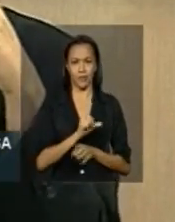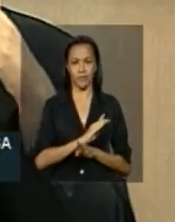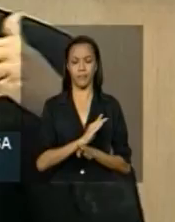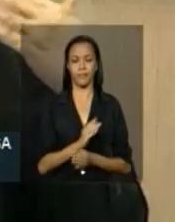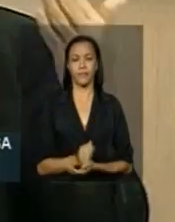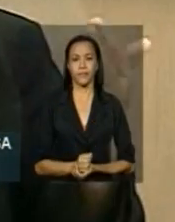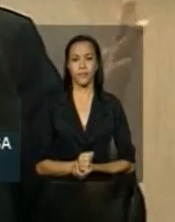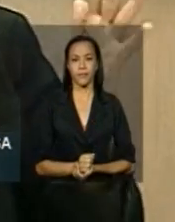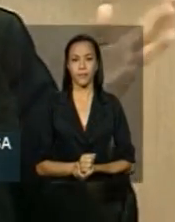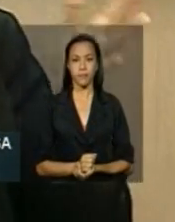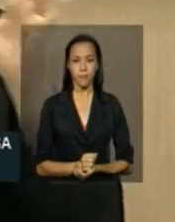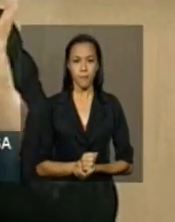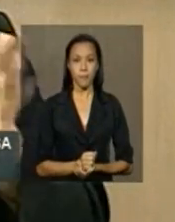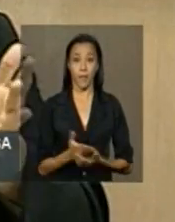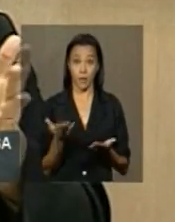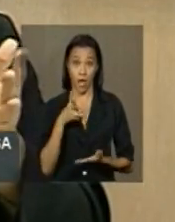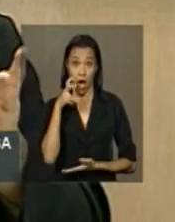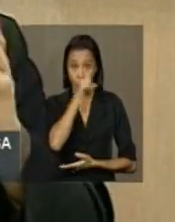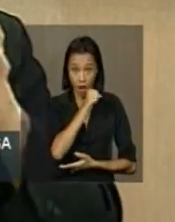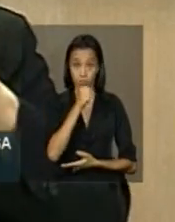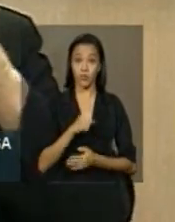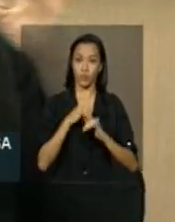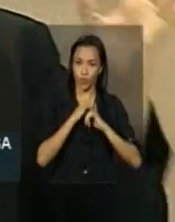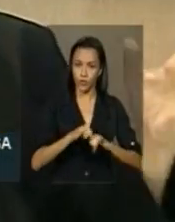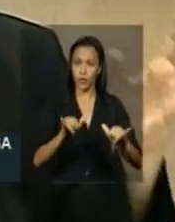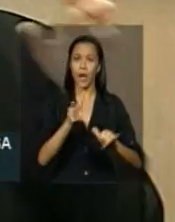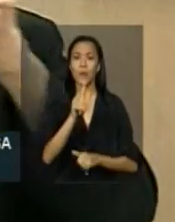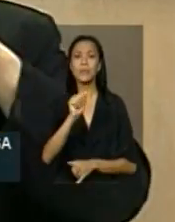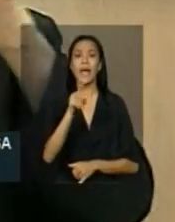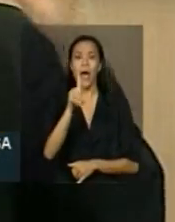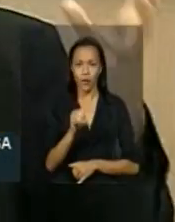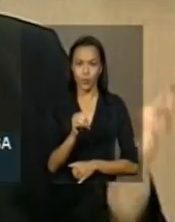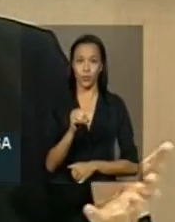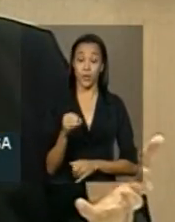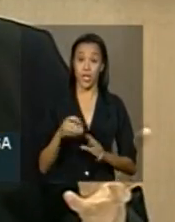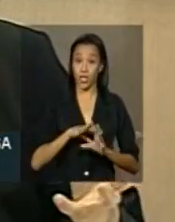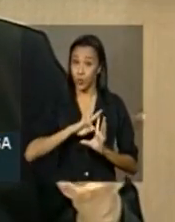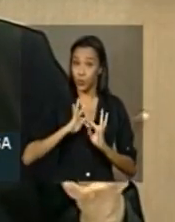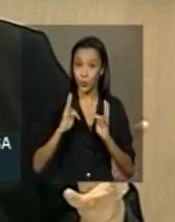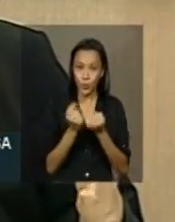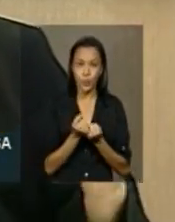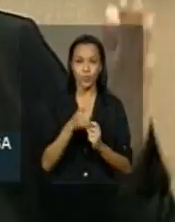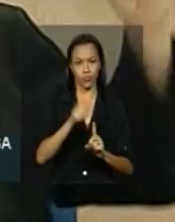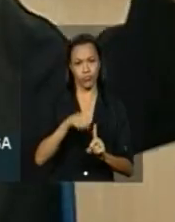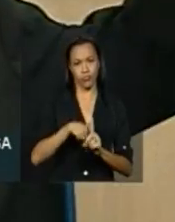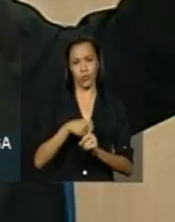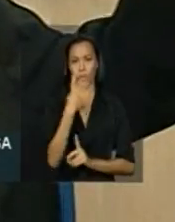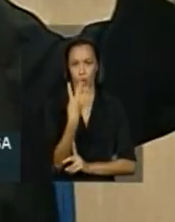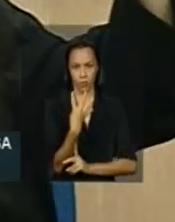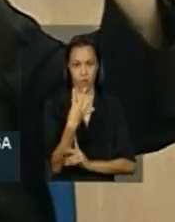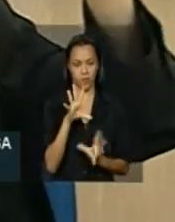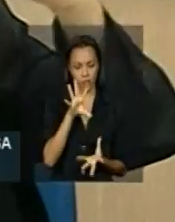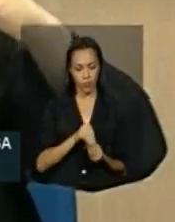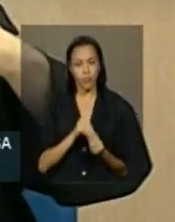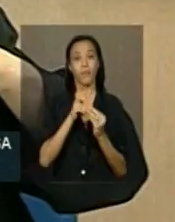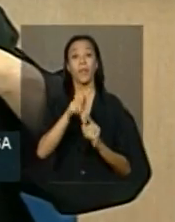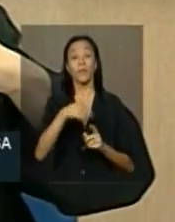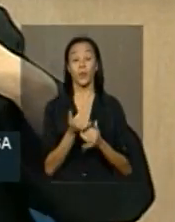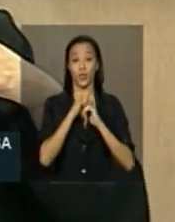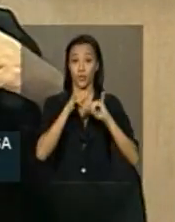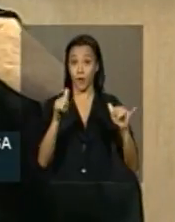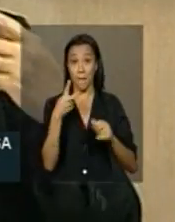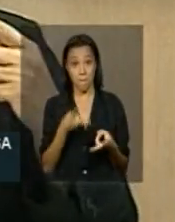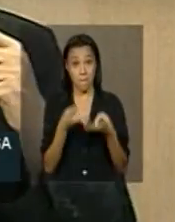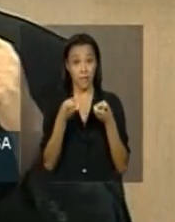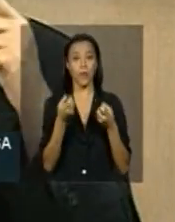est mas nunca antes nós divulgamos tão rápido um dado que eu pedi para fazer o conjunto de 4 meses pra gente poder ver essa tendência de